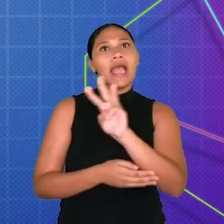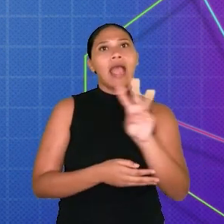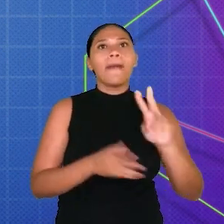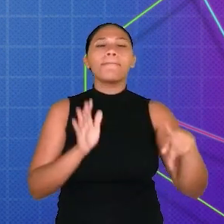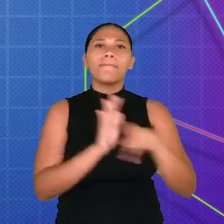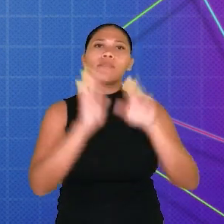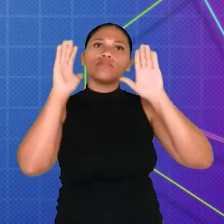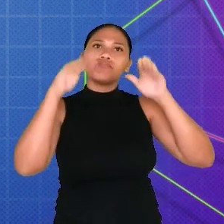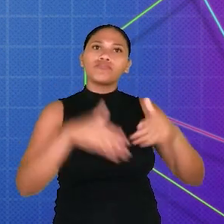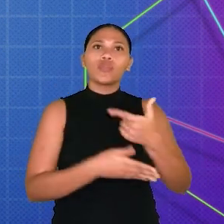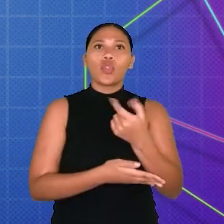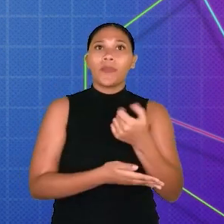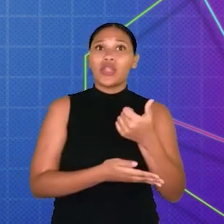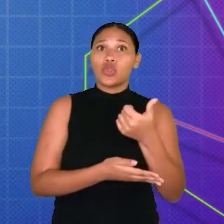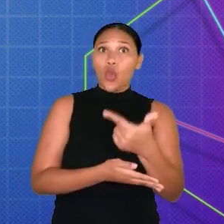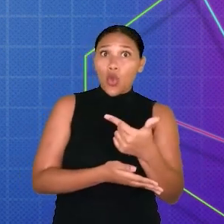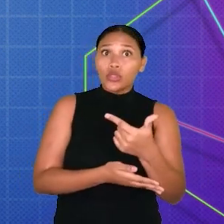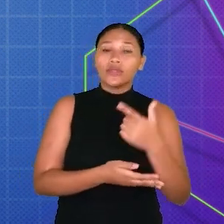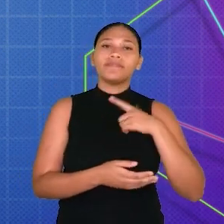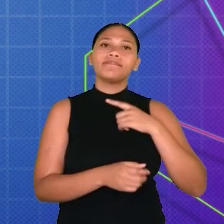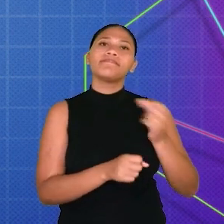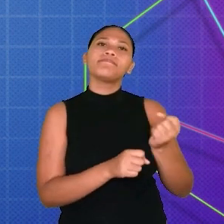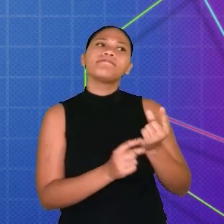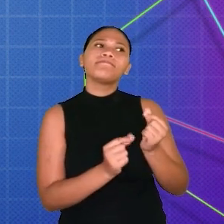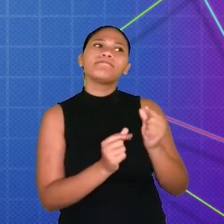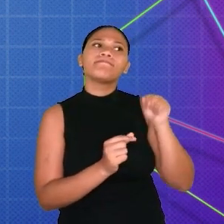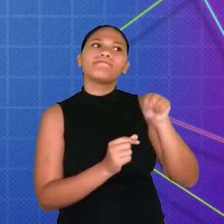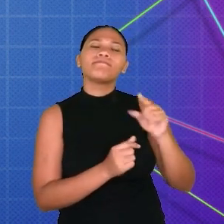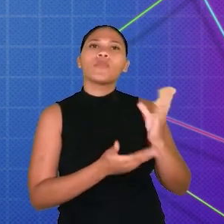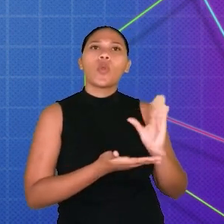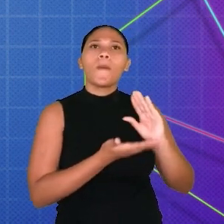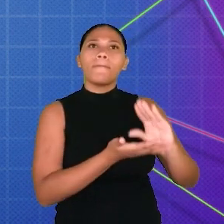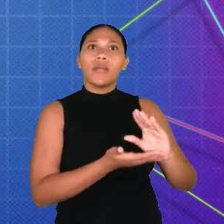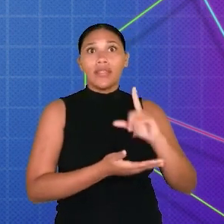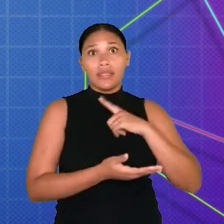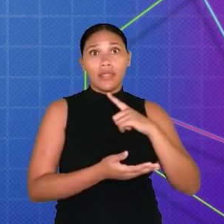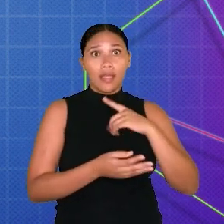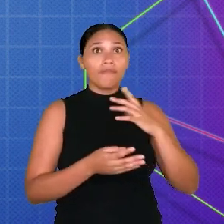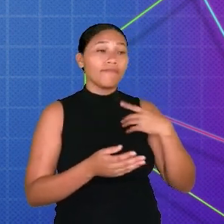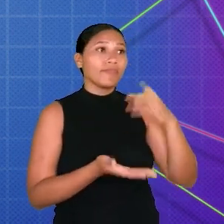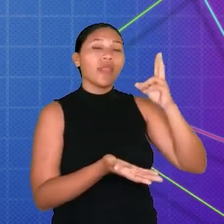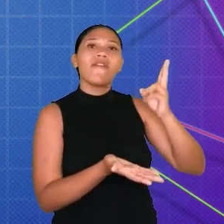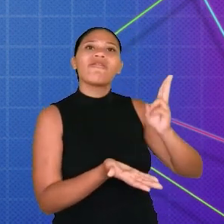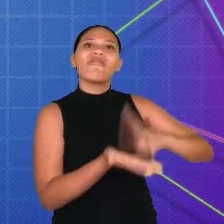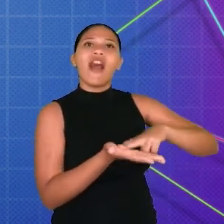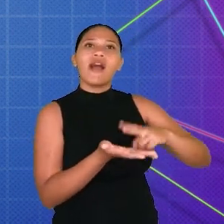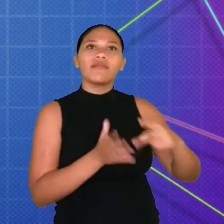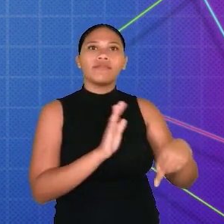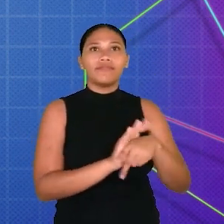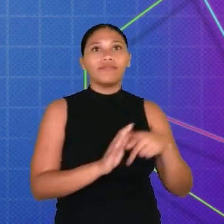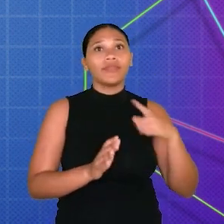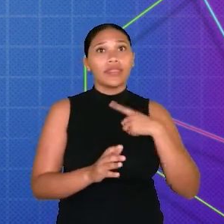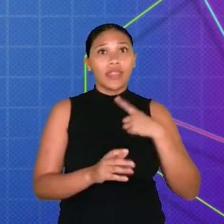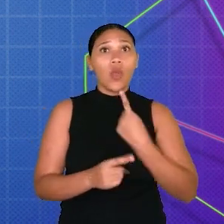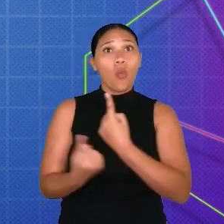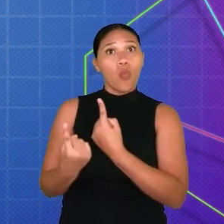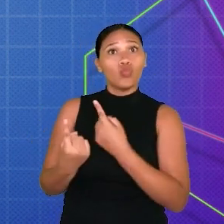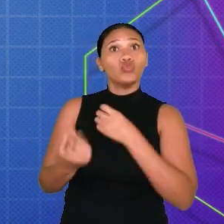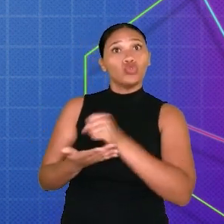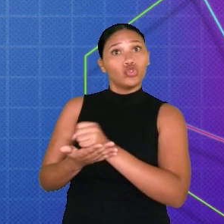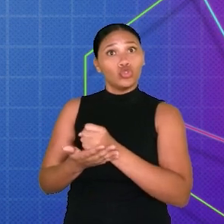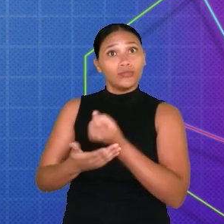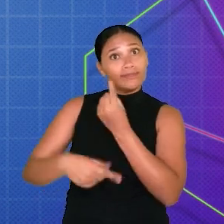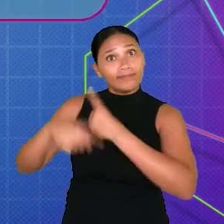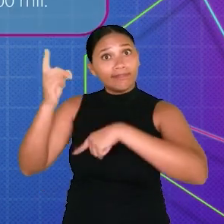coletivo do mundo, e em 2012, esse meio de financiamento foi amplamente reconhecido após o sucesso de Double Fine